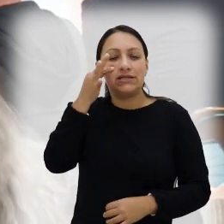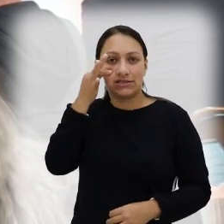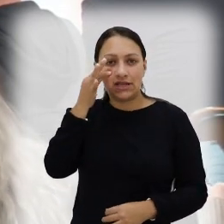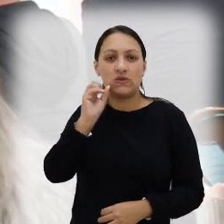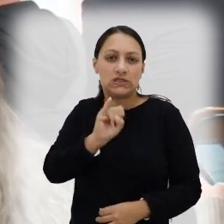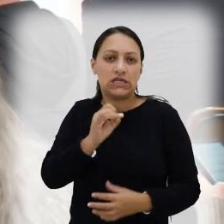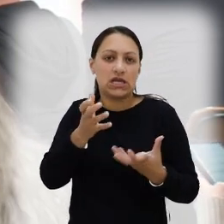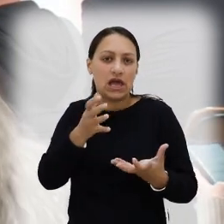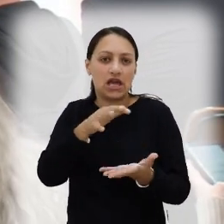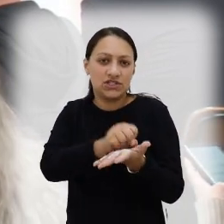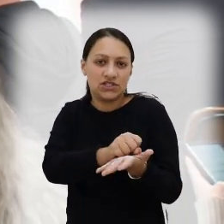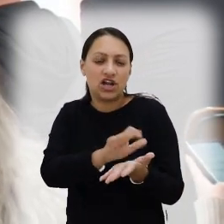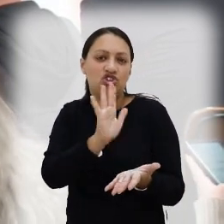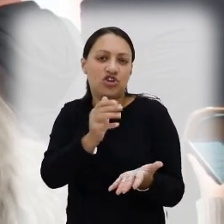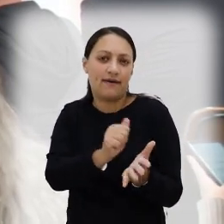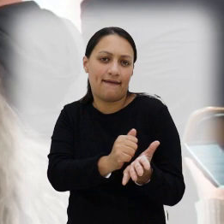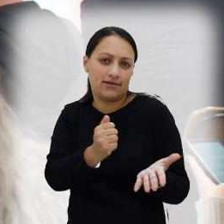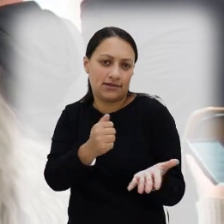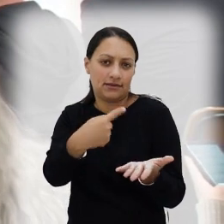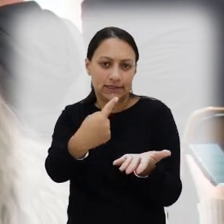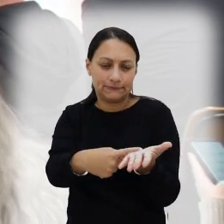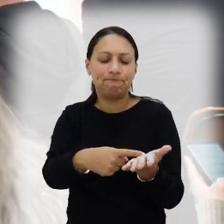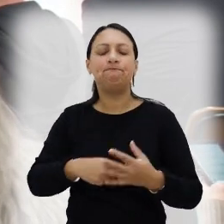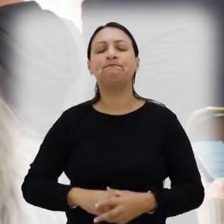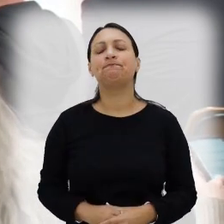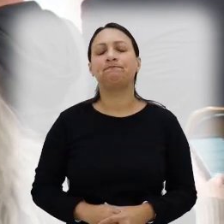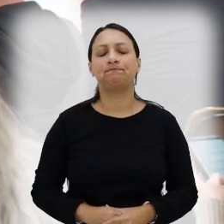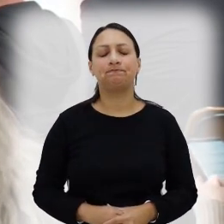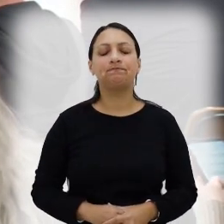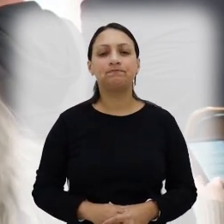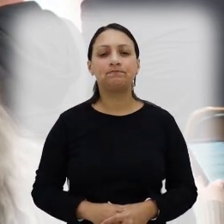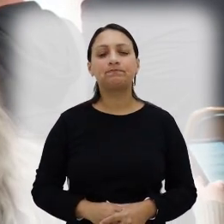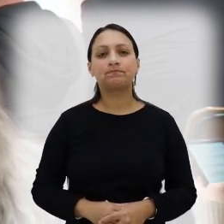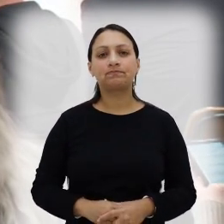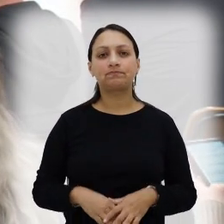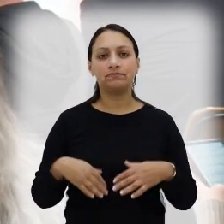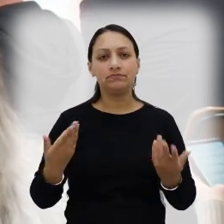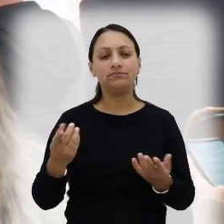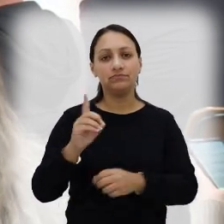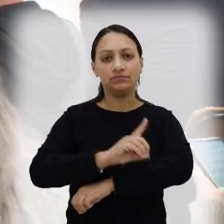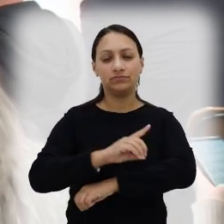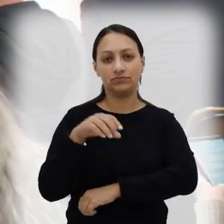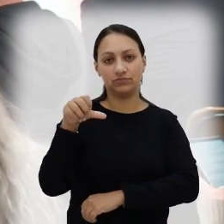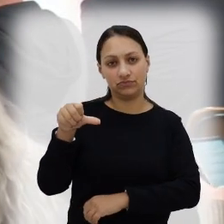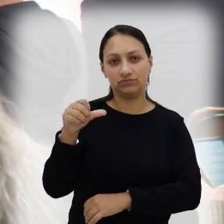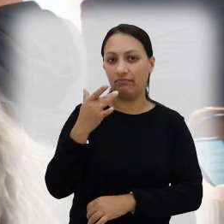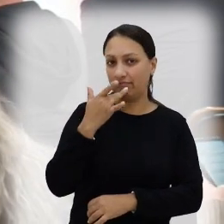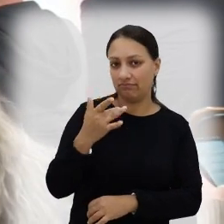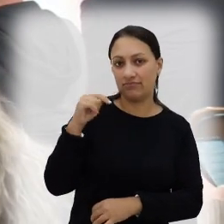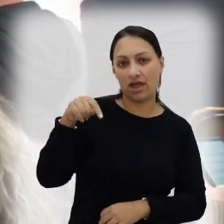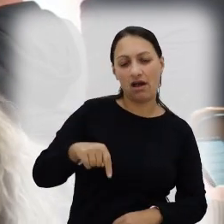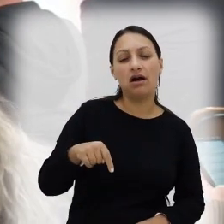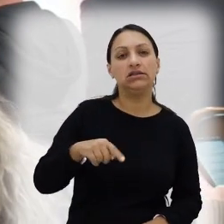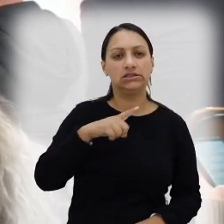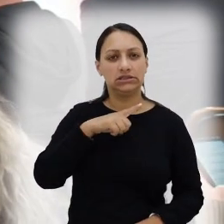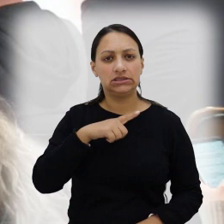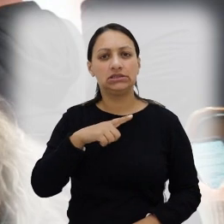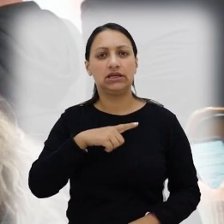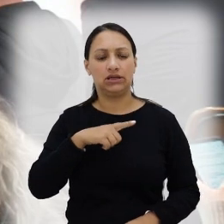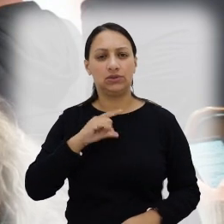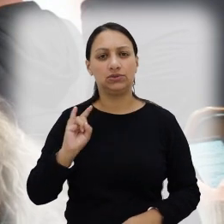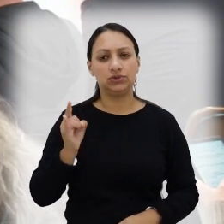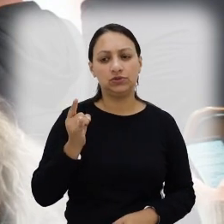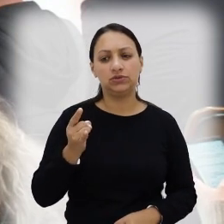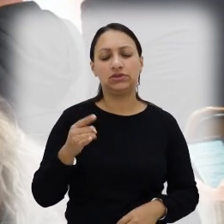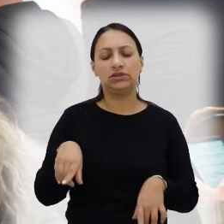colocar agora nos seus, né, nas suas agendas eletrônicas, aí, dia 9 à tarde, a gente tem aqui o Demo Day. E